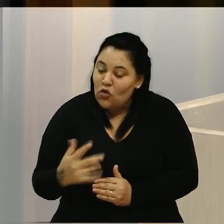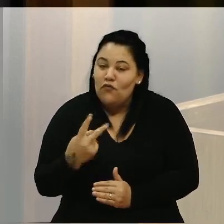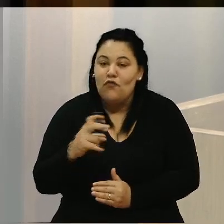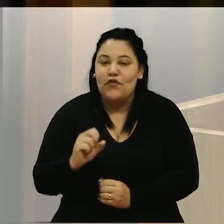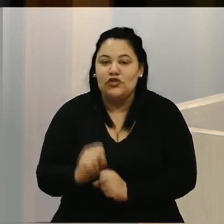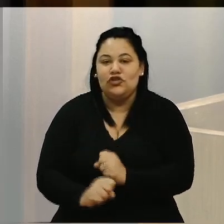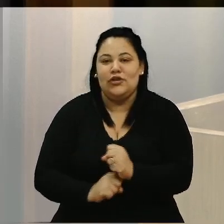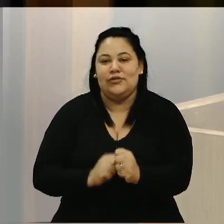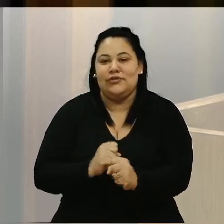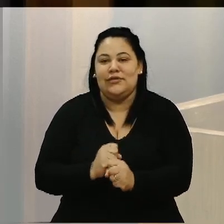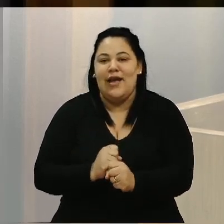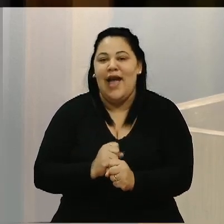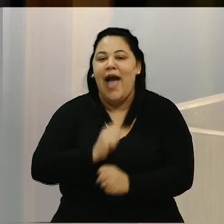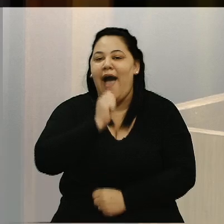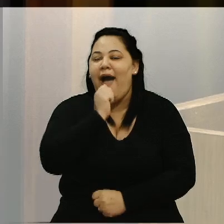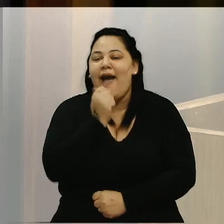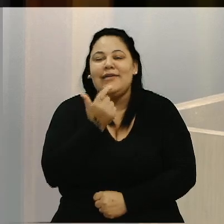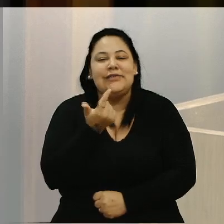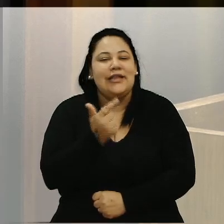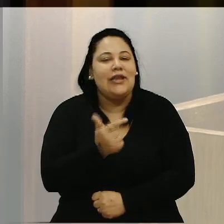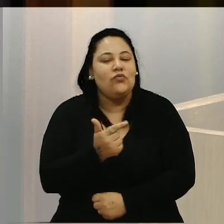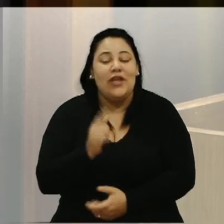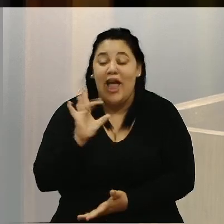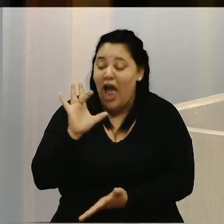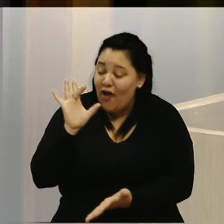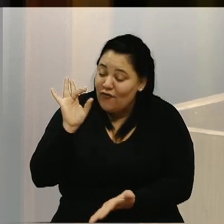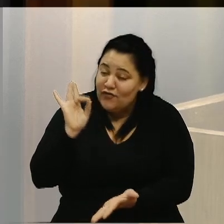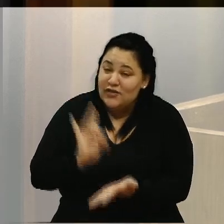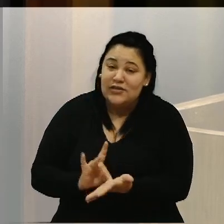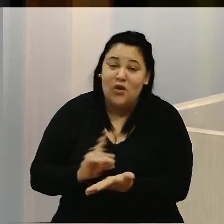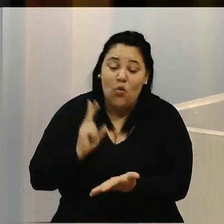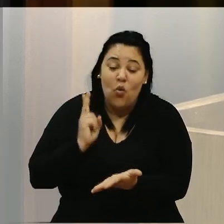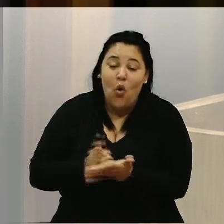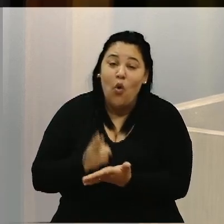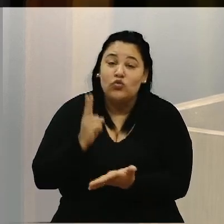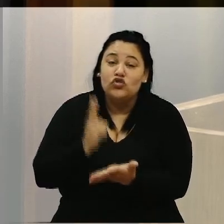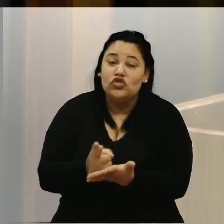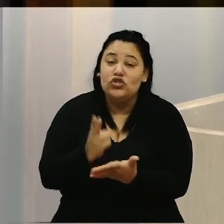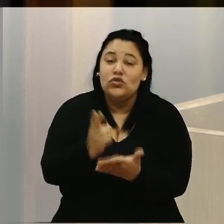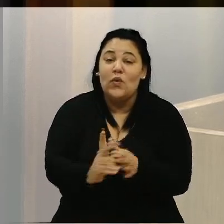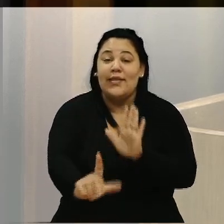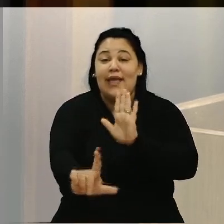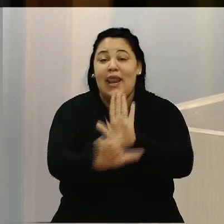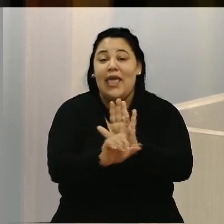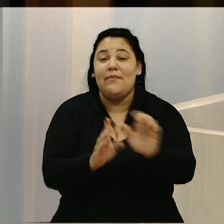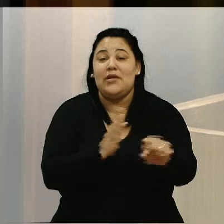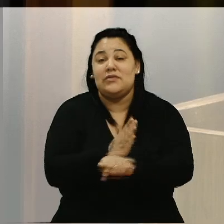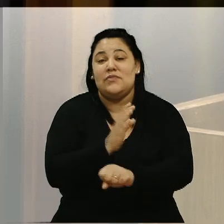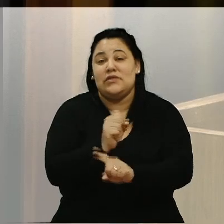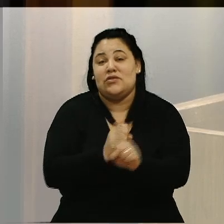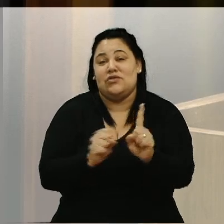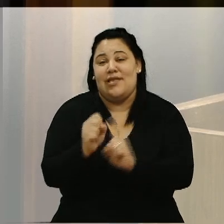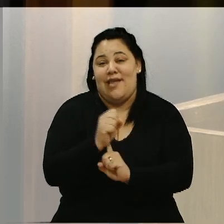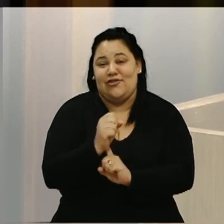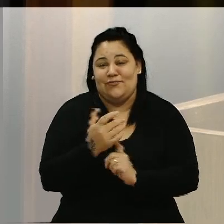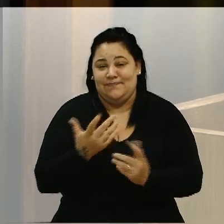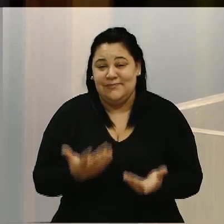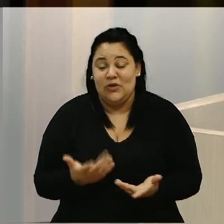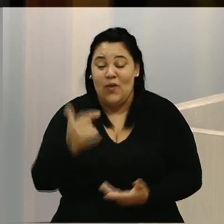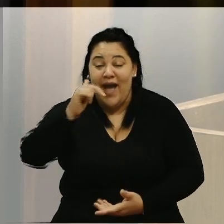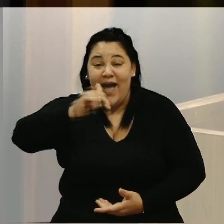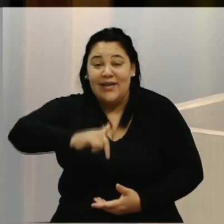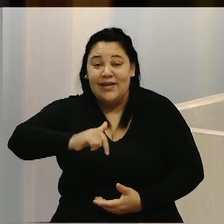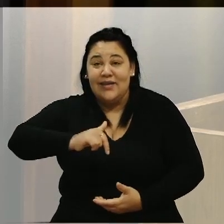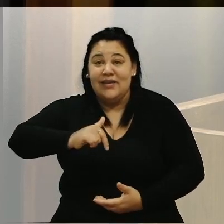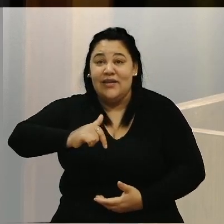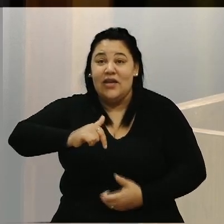gente ainda não tem a implementação efetiva desta lei na nossa sociedade. E aqui, compartilho